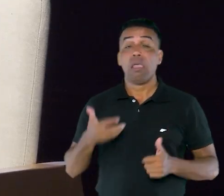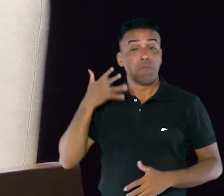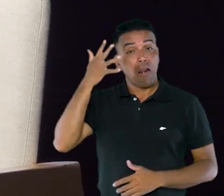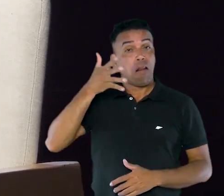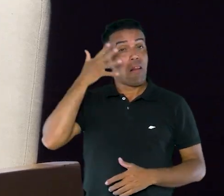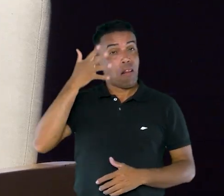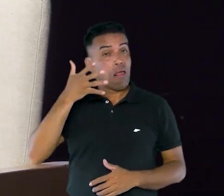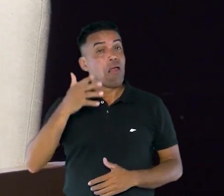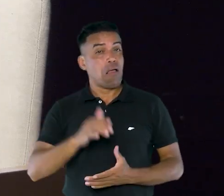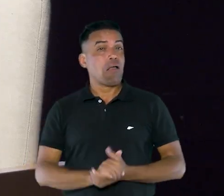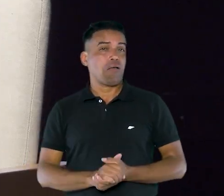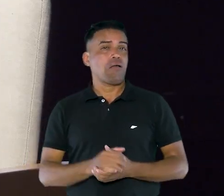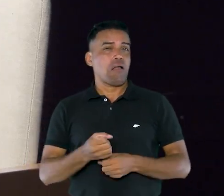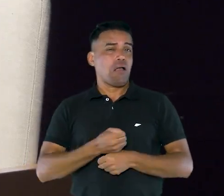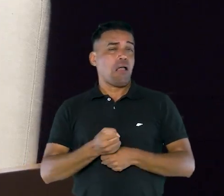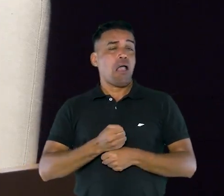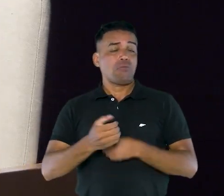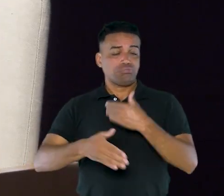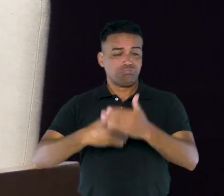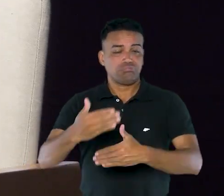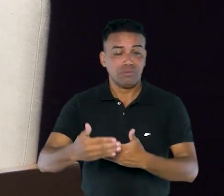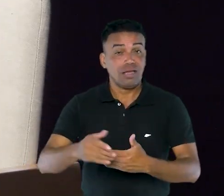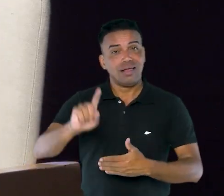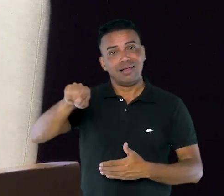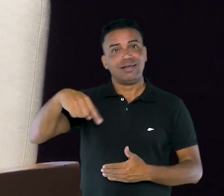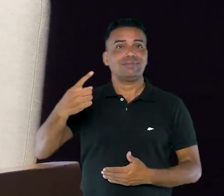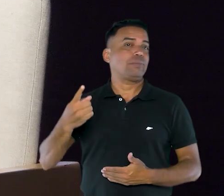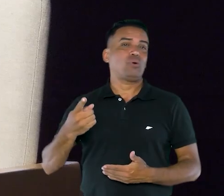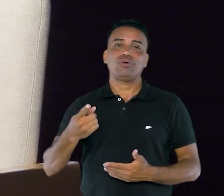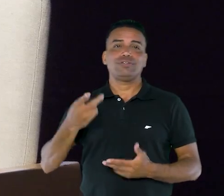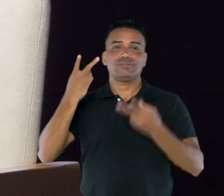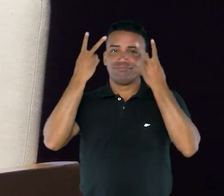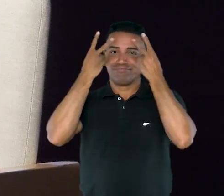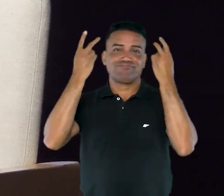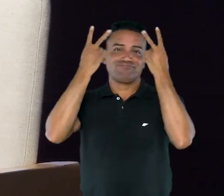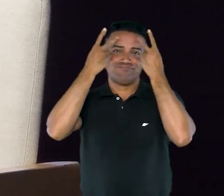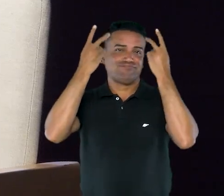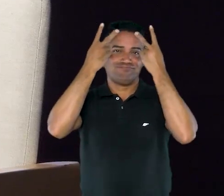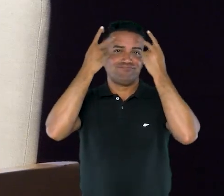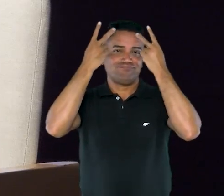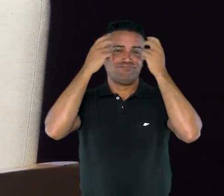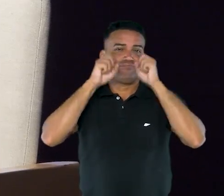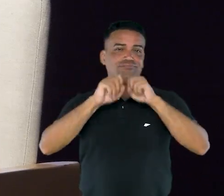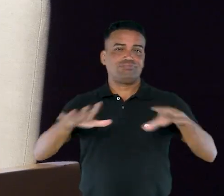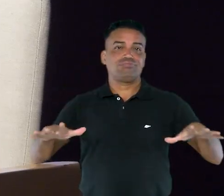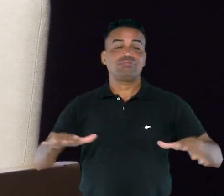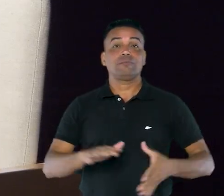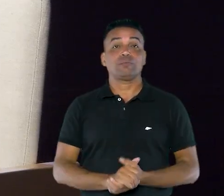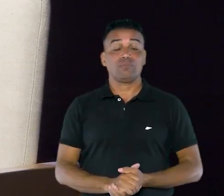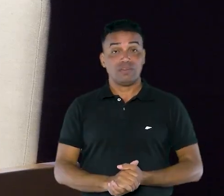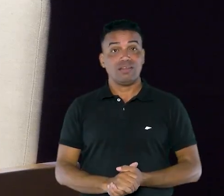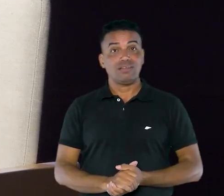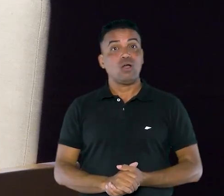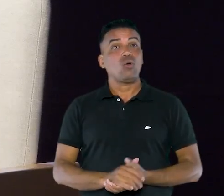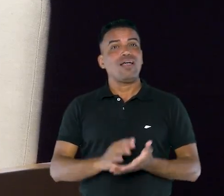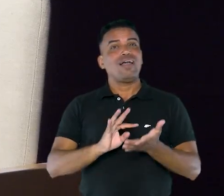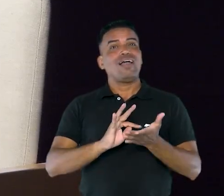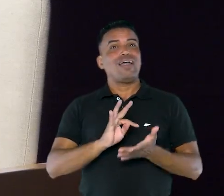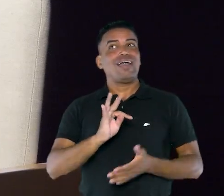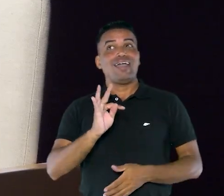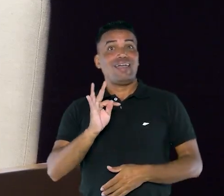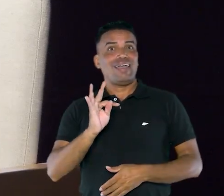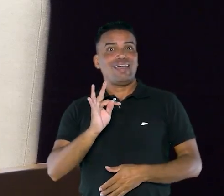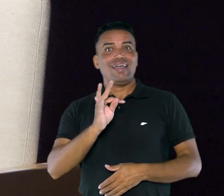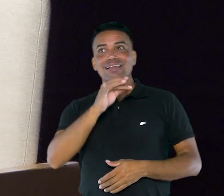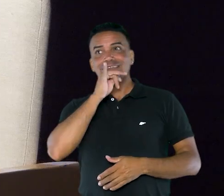a moratória, meia dúzia de anos, mas depois as coisas se naturalizam e são feitas. Né? Quando os transgênicos começaram,